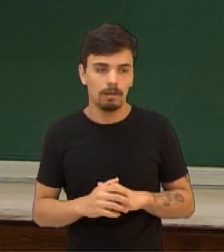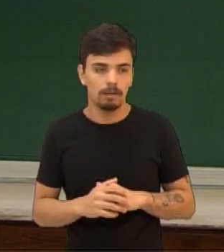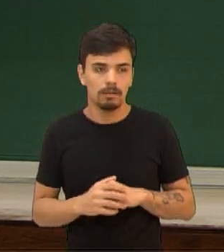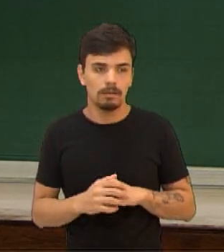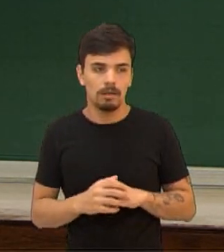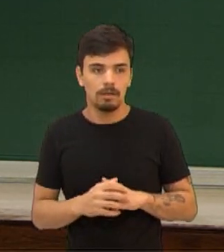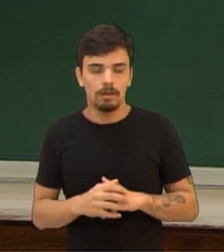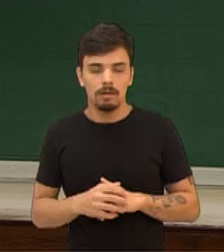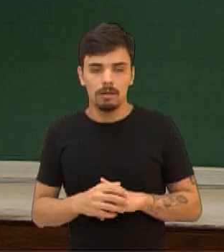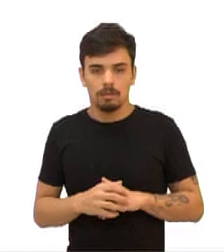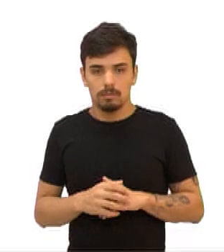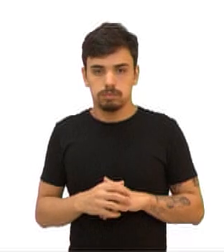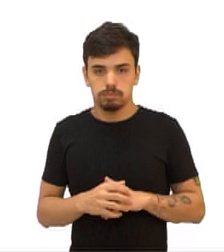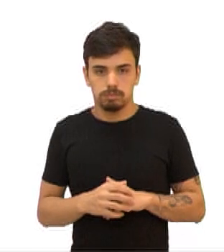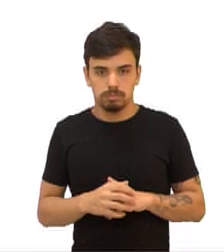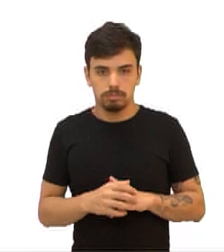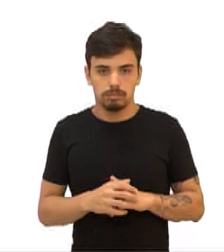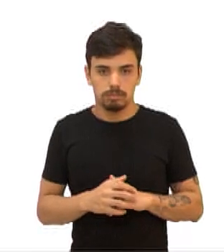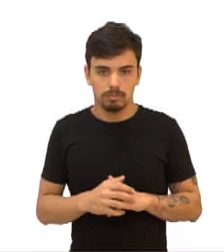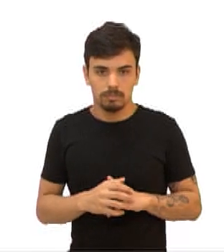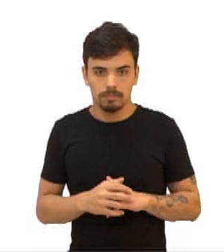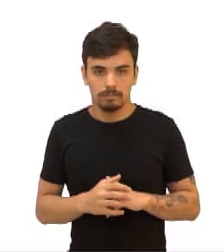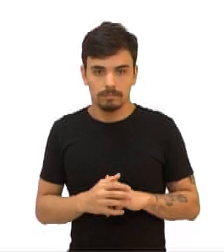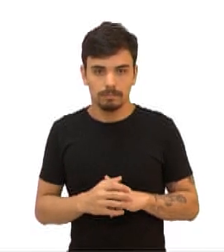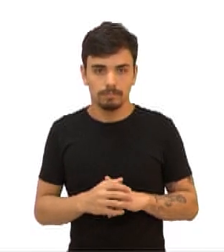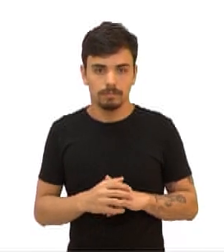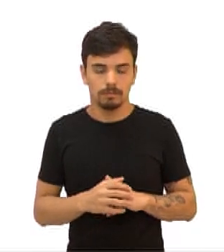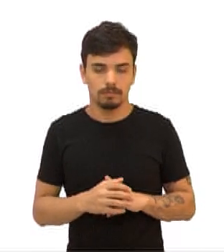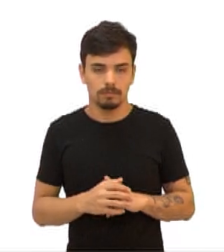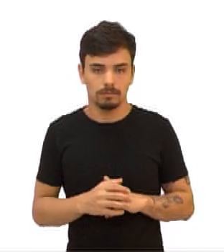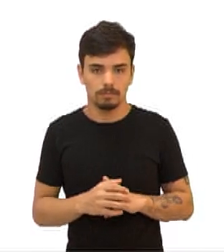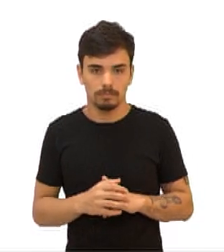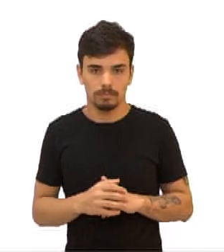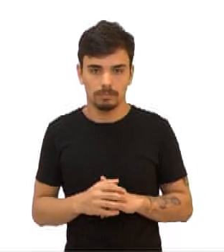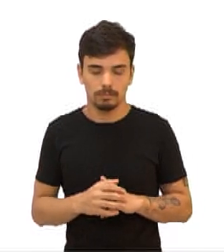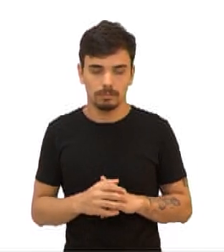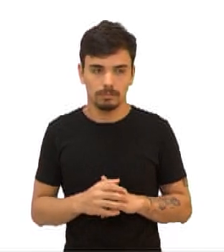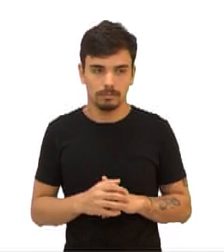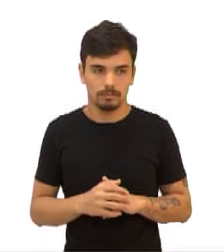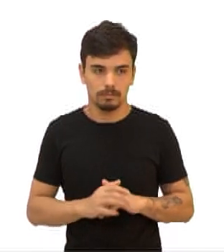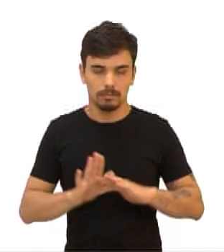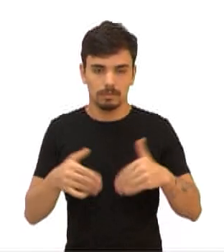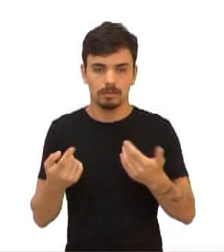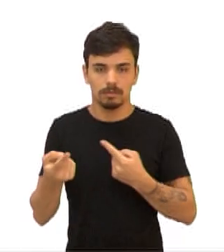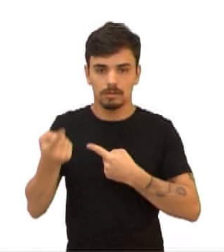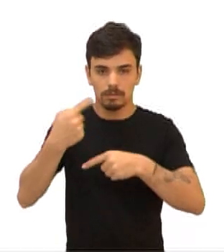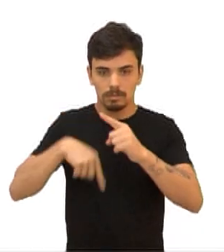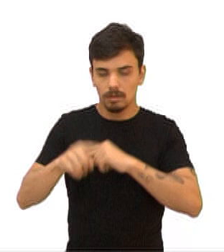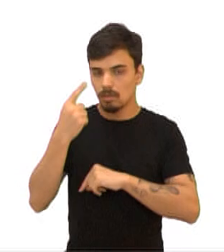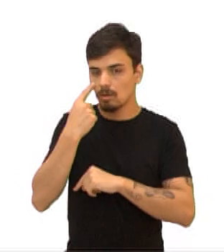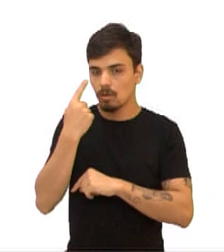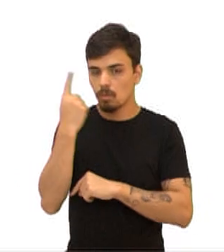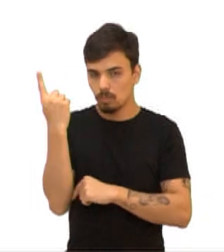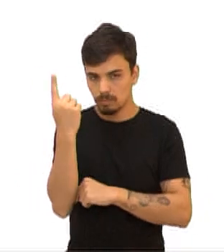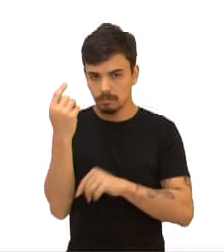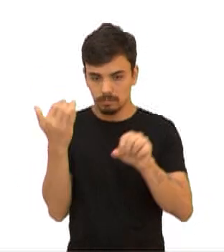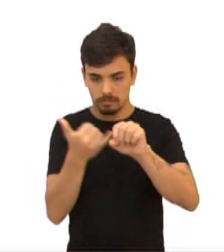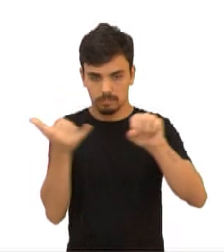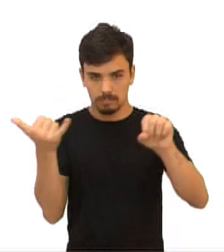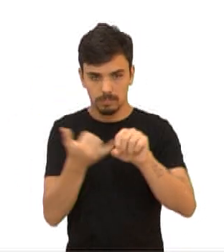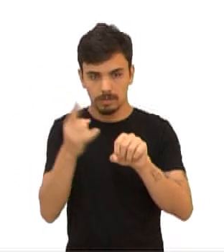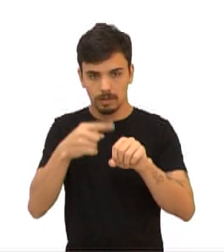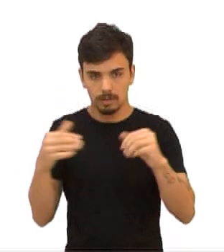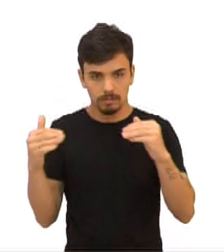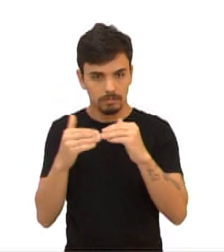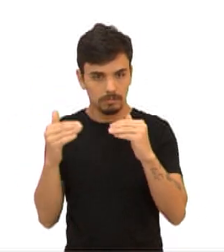olha só. Então, o inverso da capacitância equivalente é igual à soma